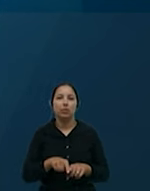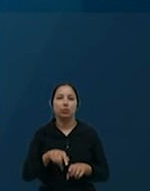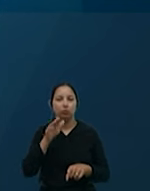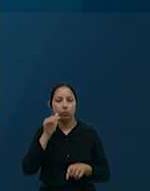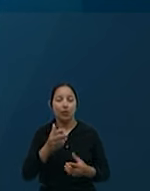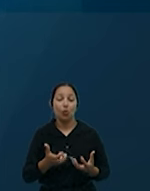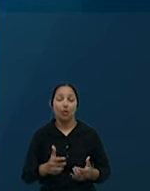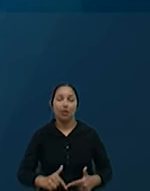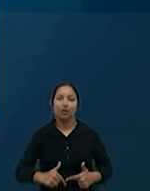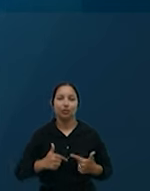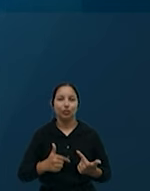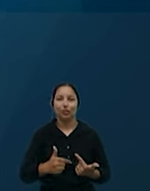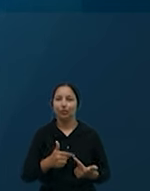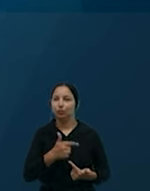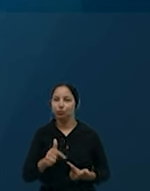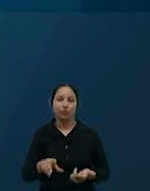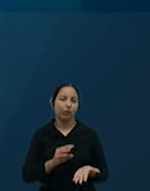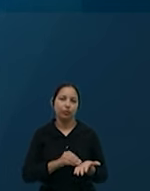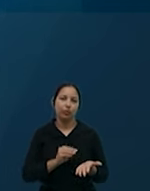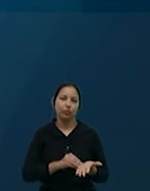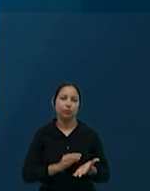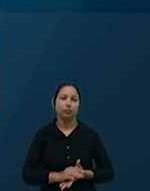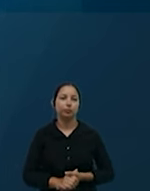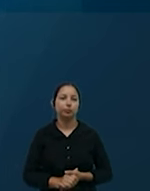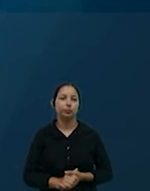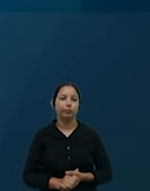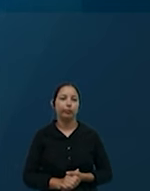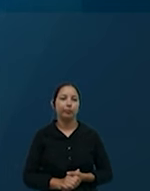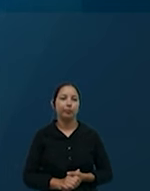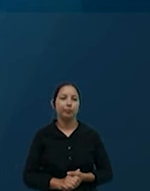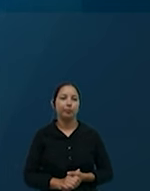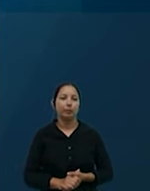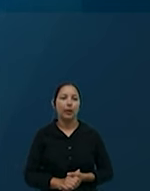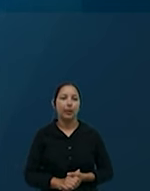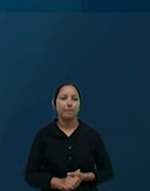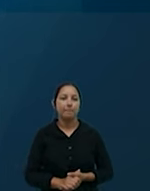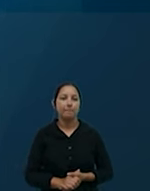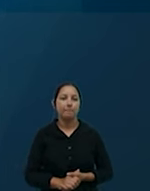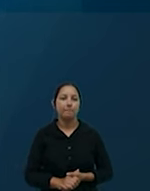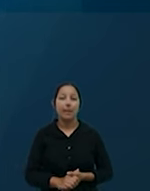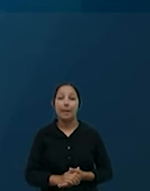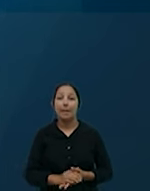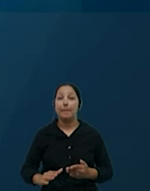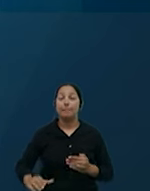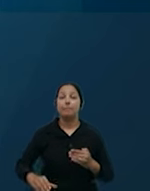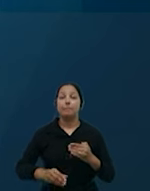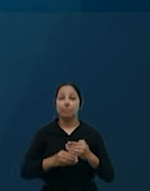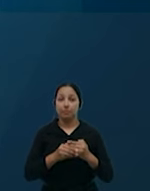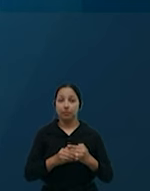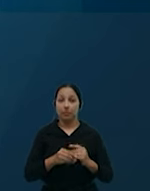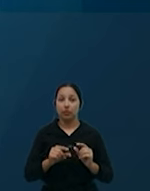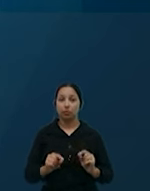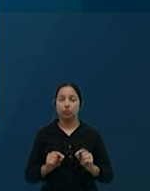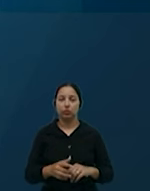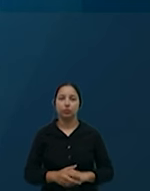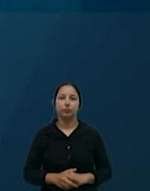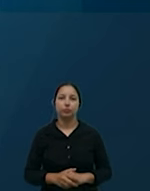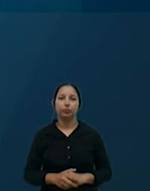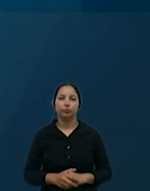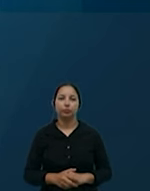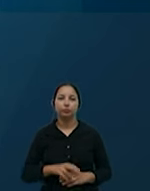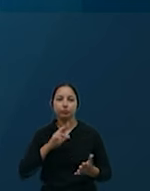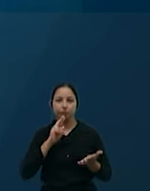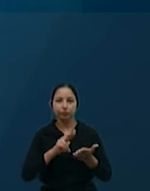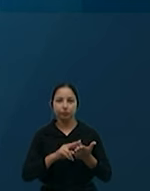parte desse segurado. Em reforço a esse entendimento jurisprudencial, recentemente, o então relator, ministro Herman